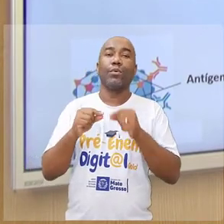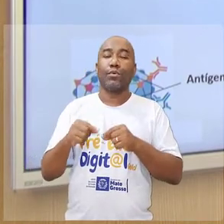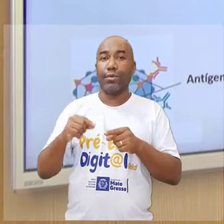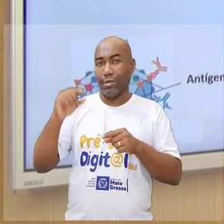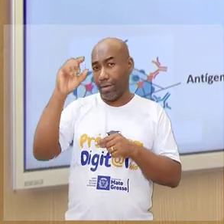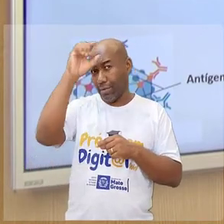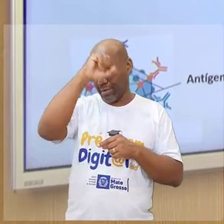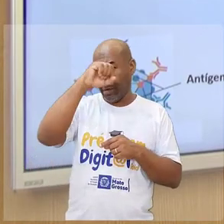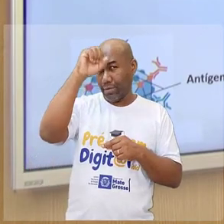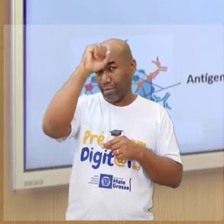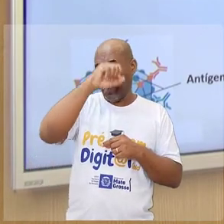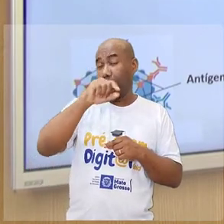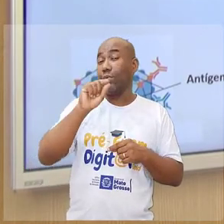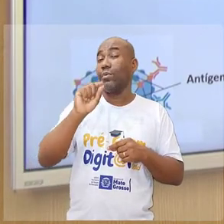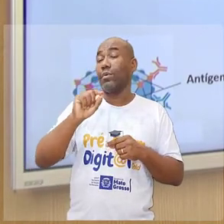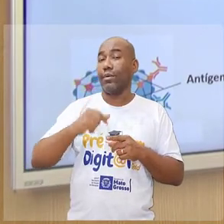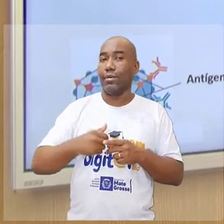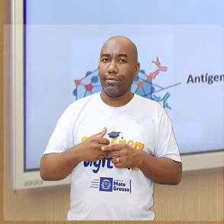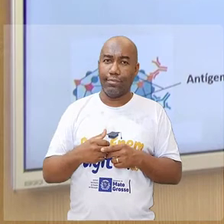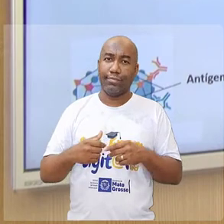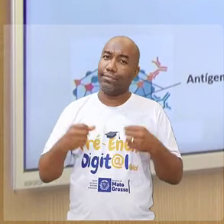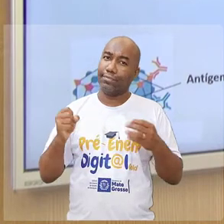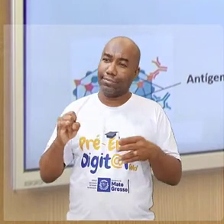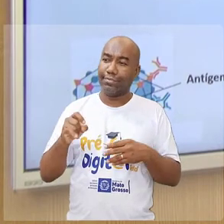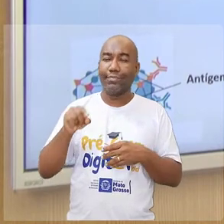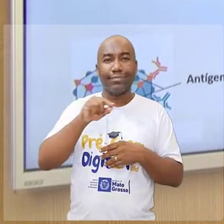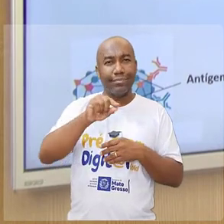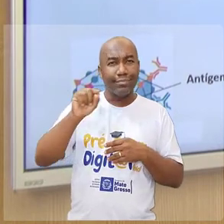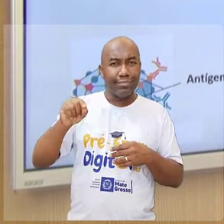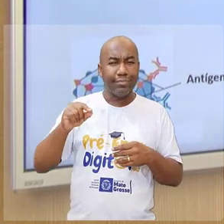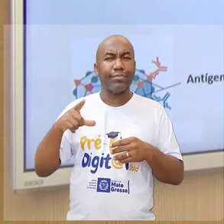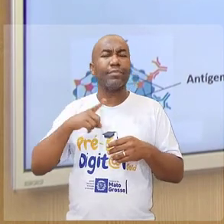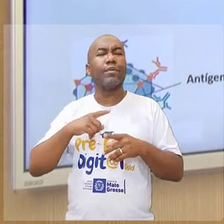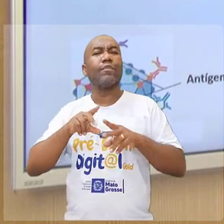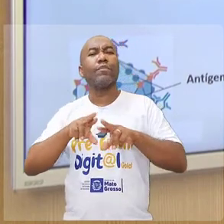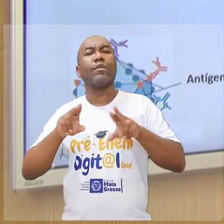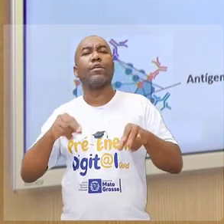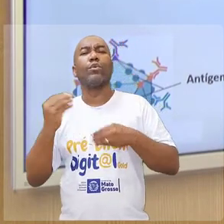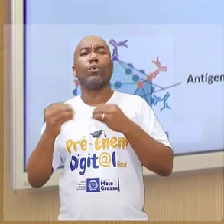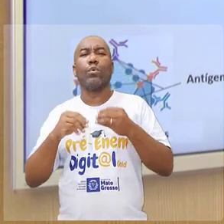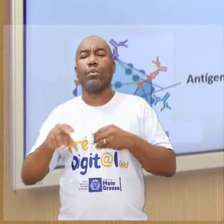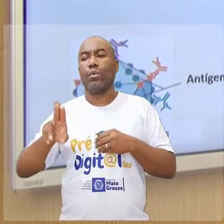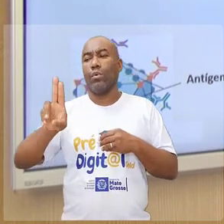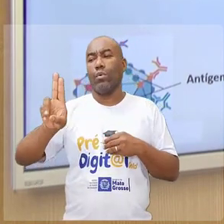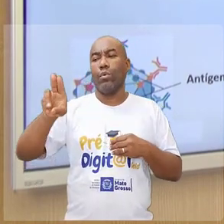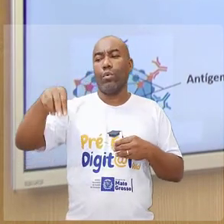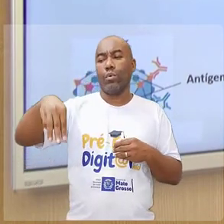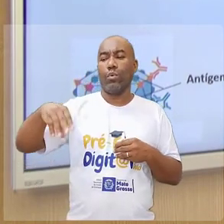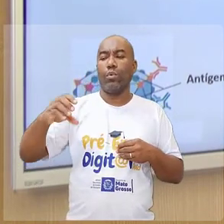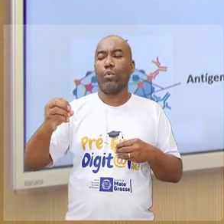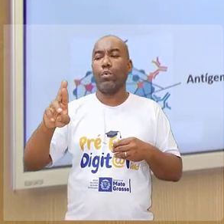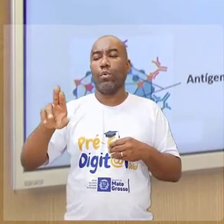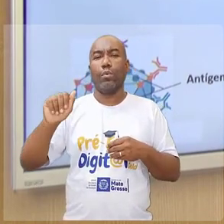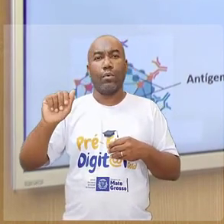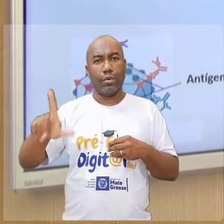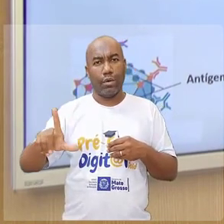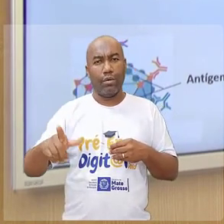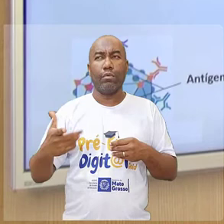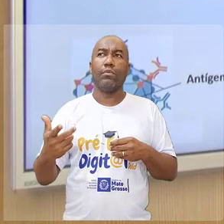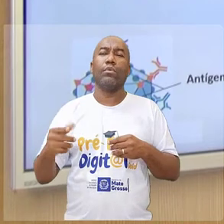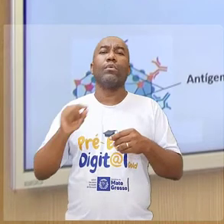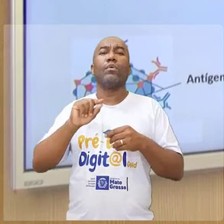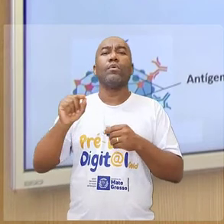aprendeu comigo? Vamos revisar? Que a nossa defesa é baseada em quê? Um